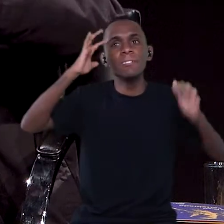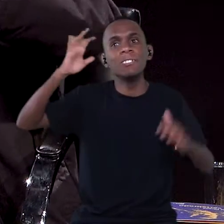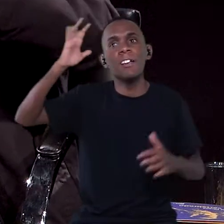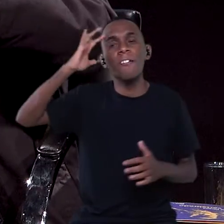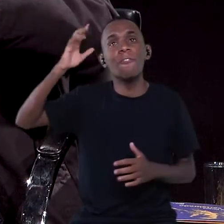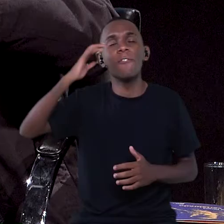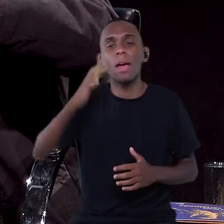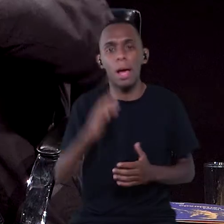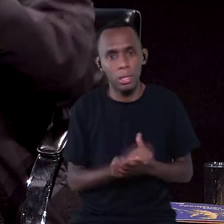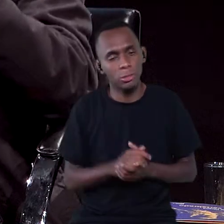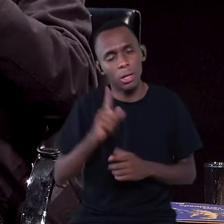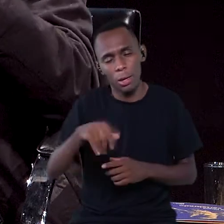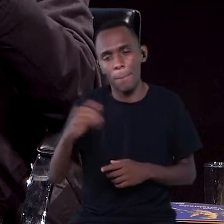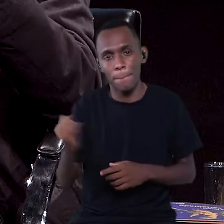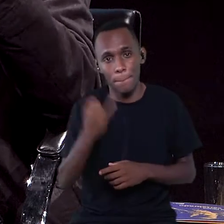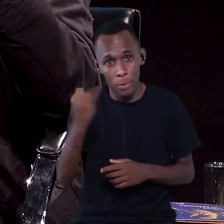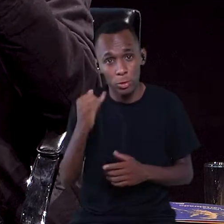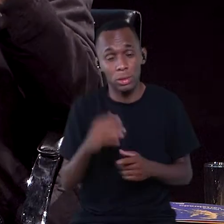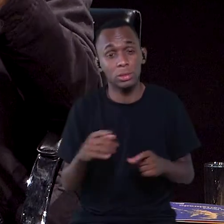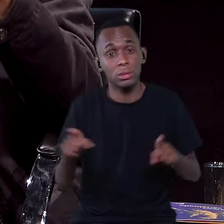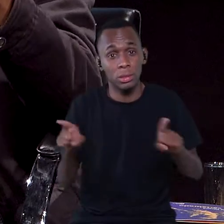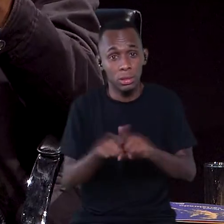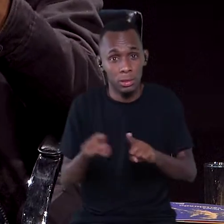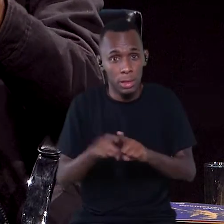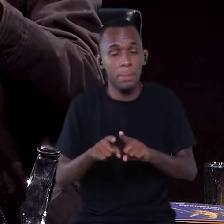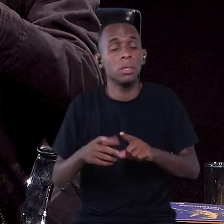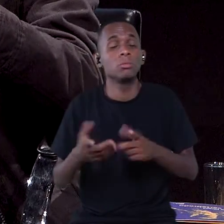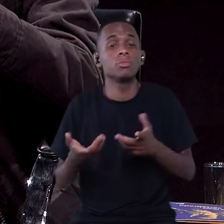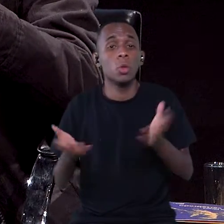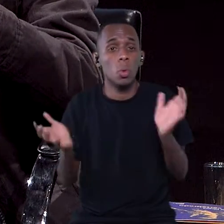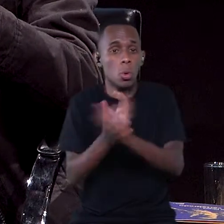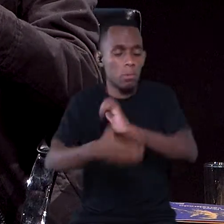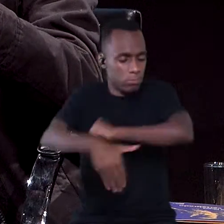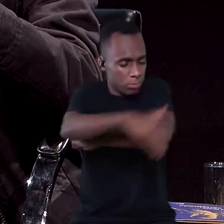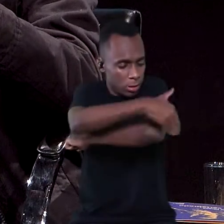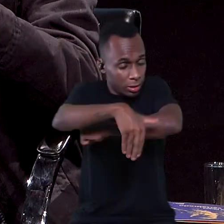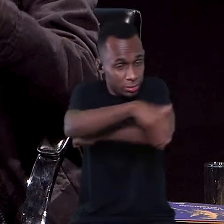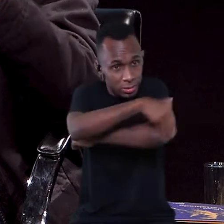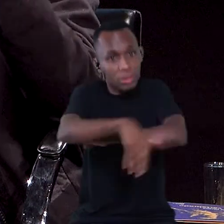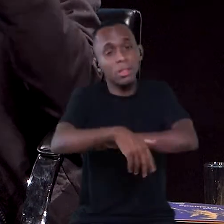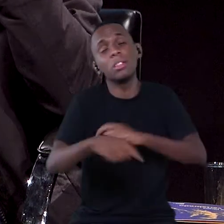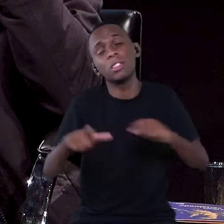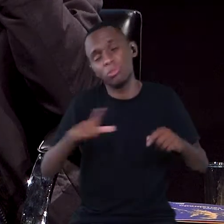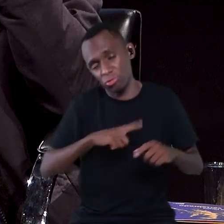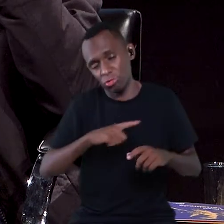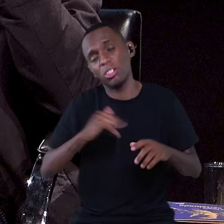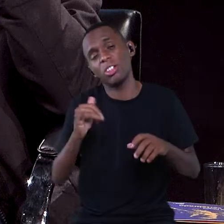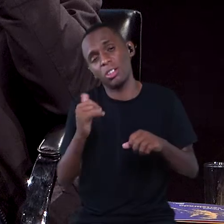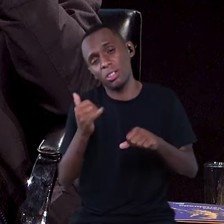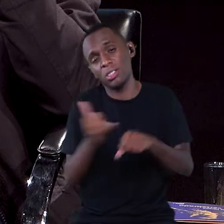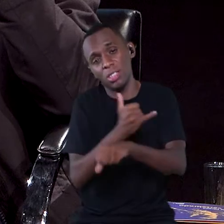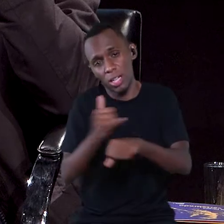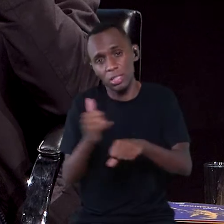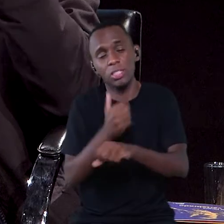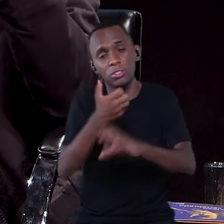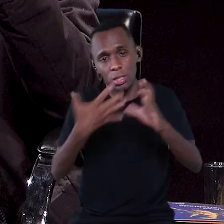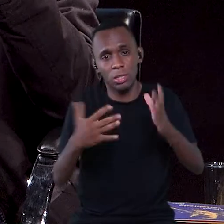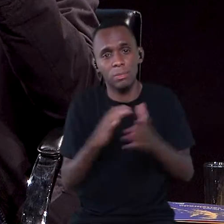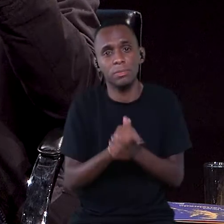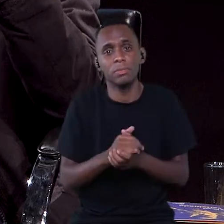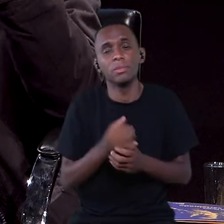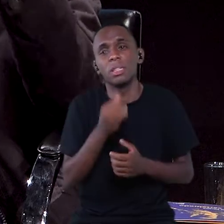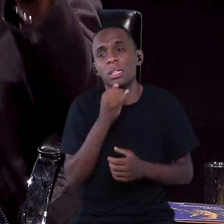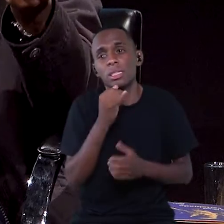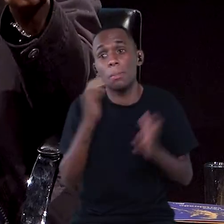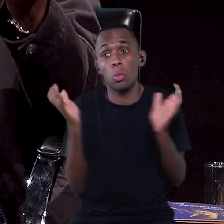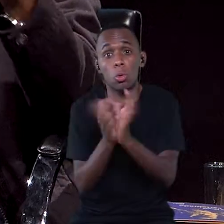viagem psicodélica era fundamental, e muito do instrumental do Clube da Esquina leva para isso. Né? Se a gente pensar num grupo importante que trabalhou com Milton, que se